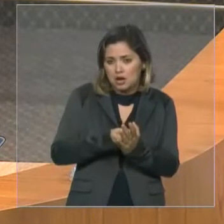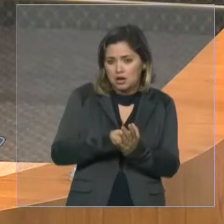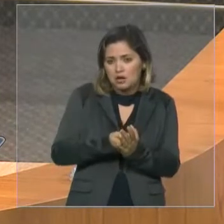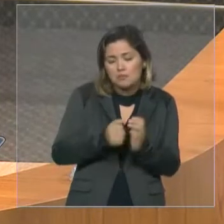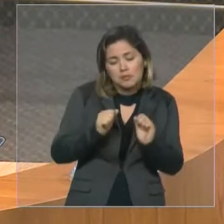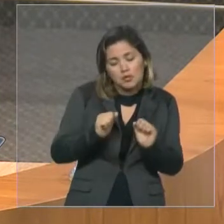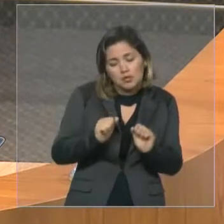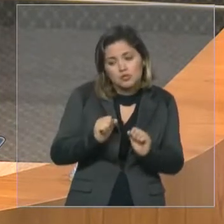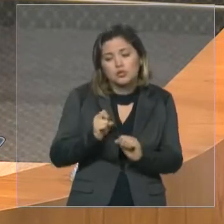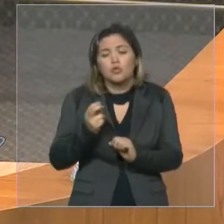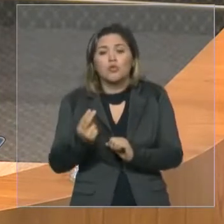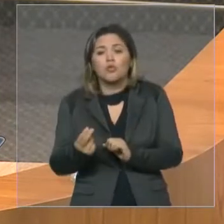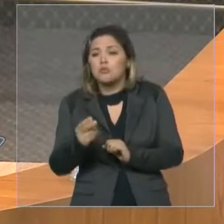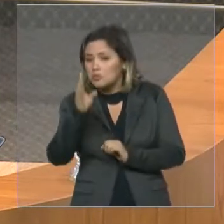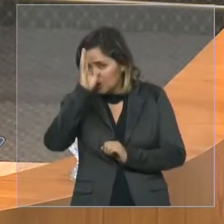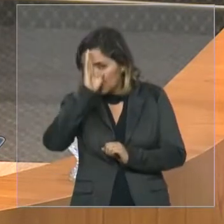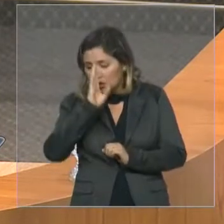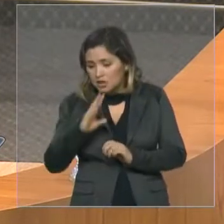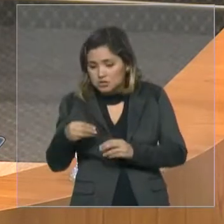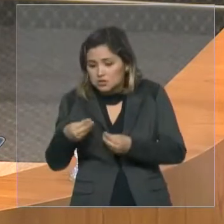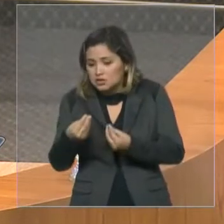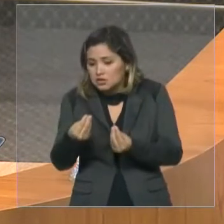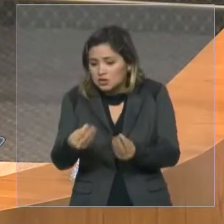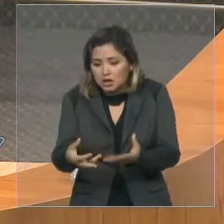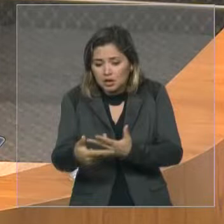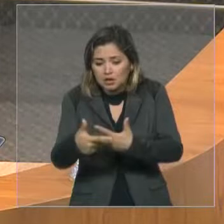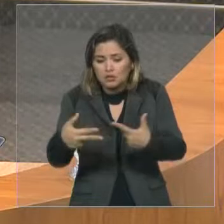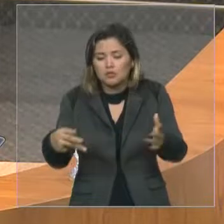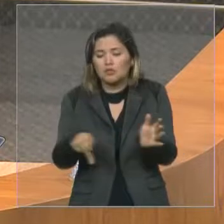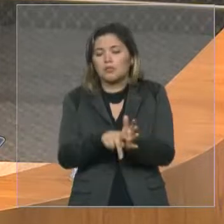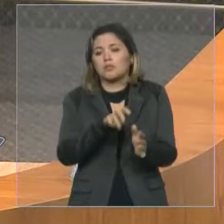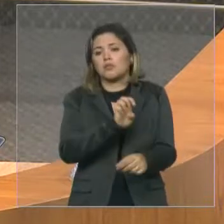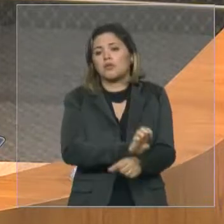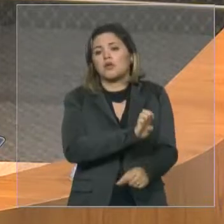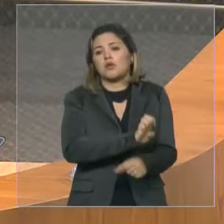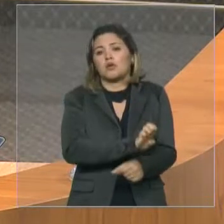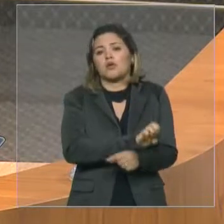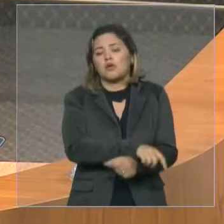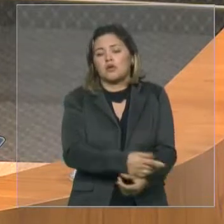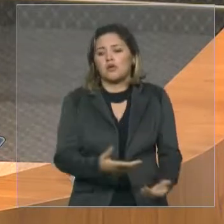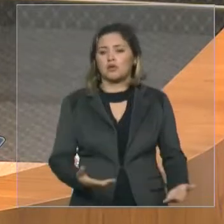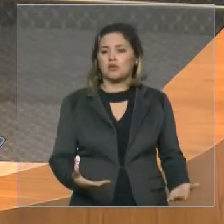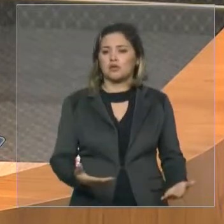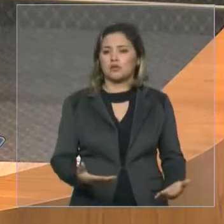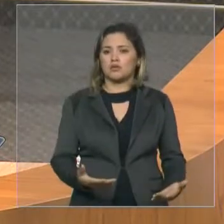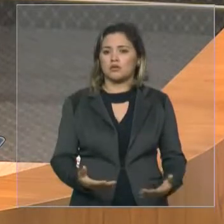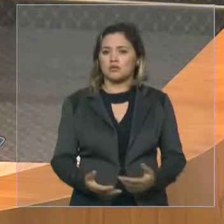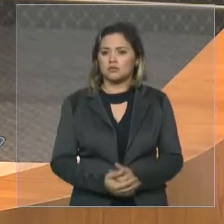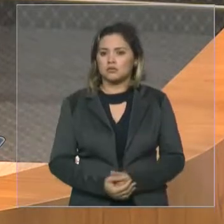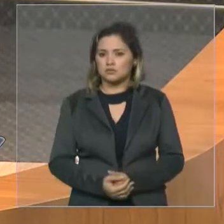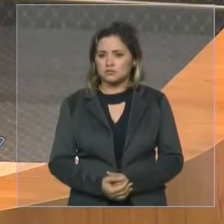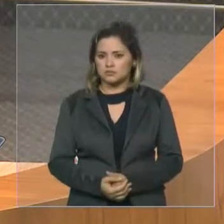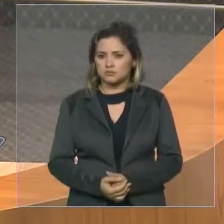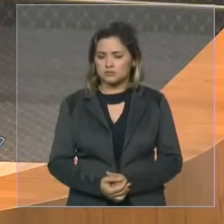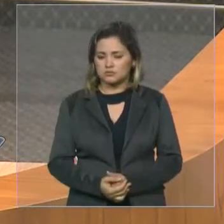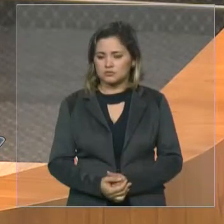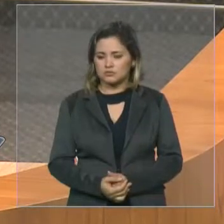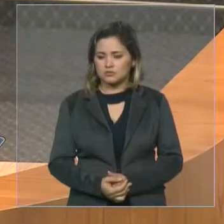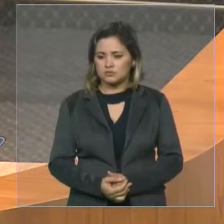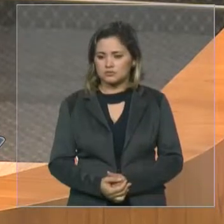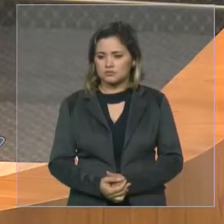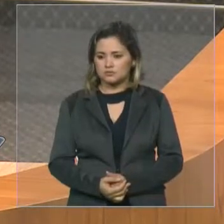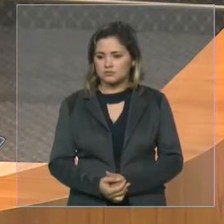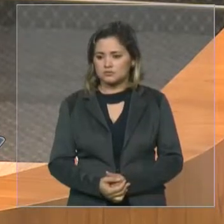Entendeu? Faz o que quer com o patrimônio do Estado. Isso aqui é casa de cadeia. Deputado César. Eu acho que por menos